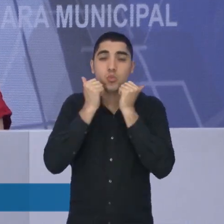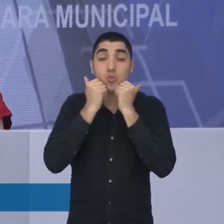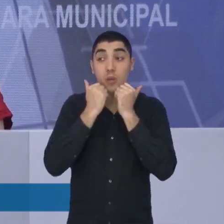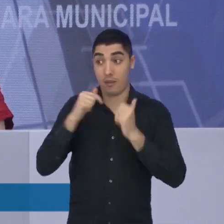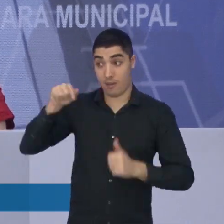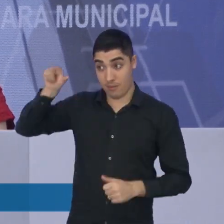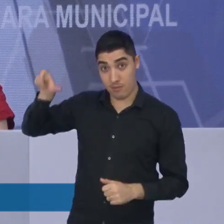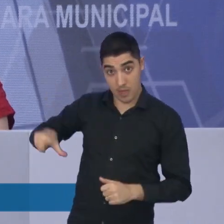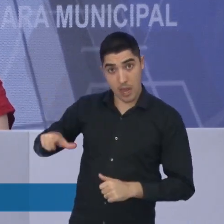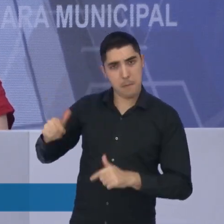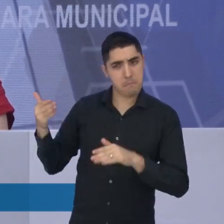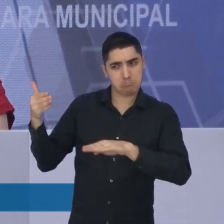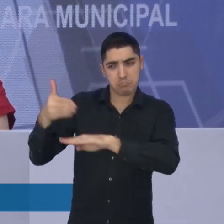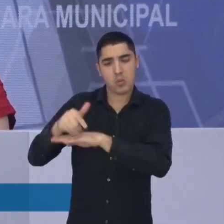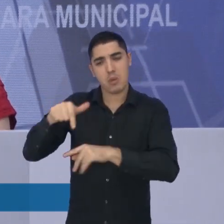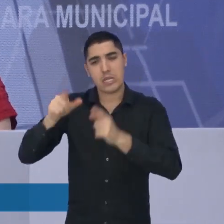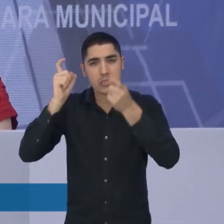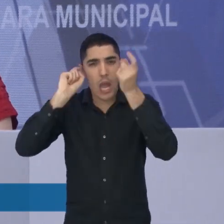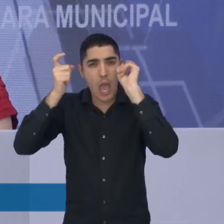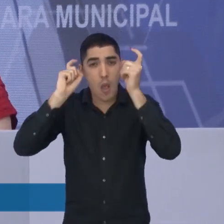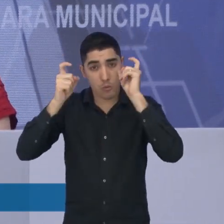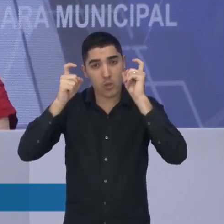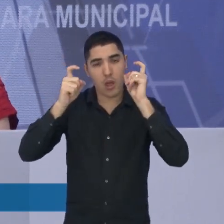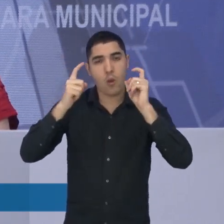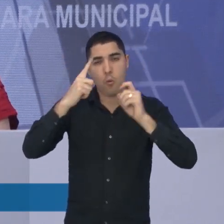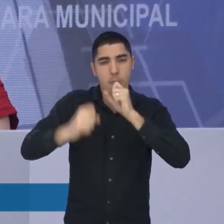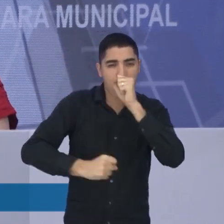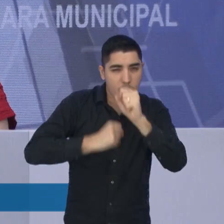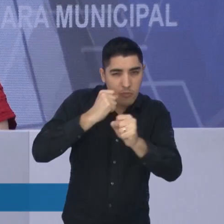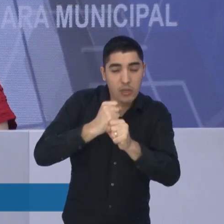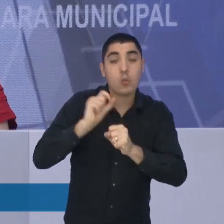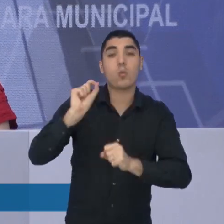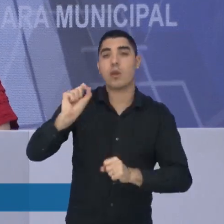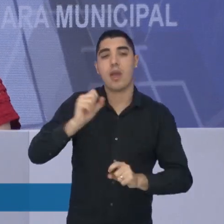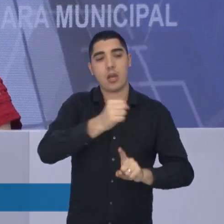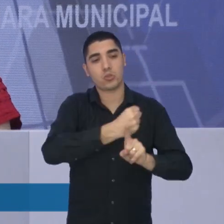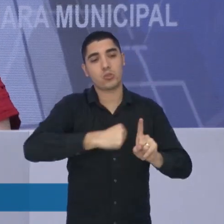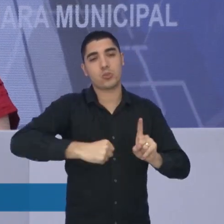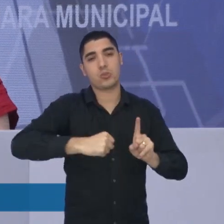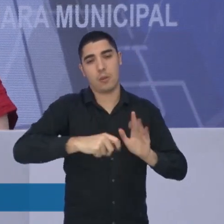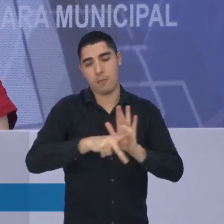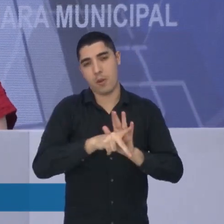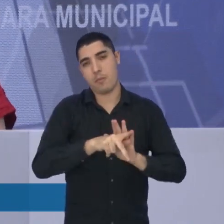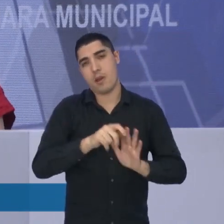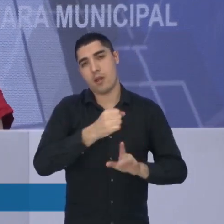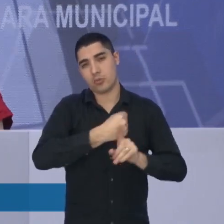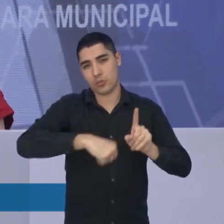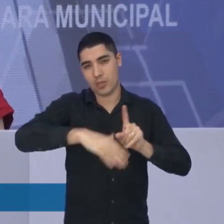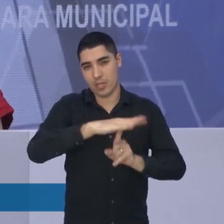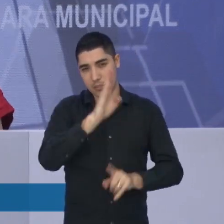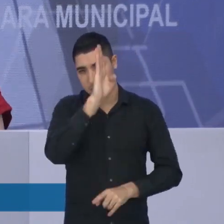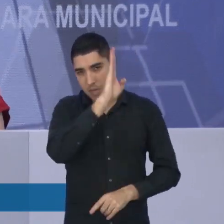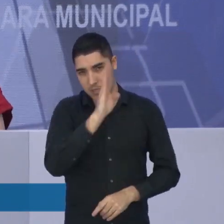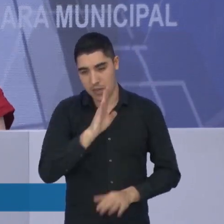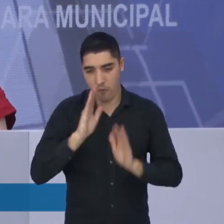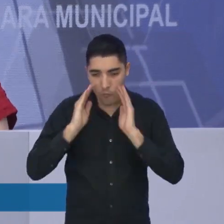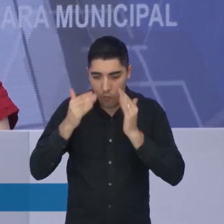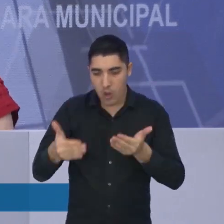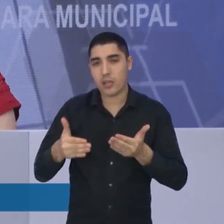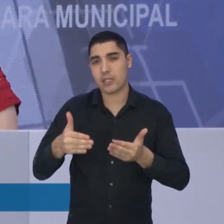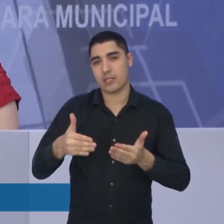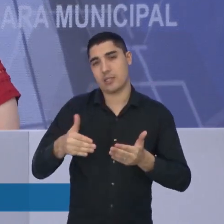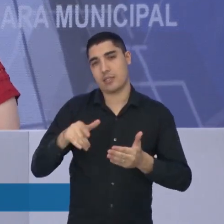da reunião anual da Sociedade Brasileira para o Progresso da Ciência,